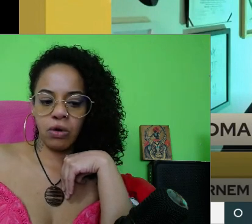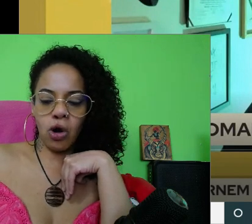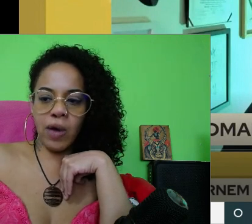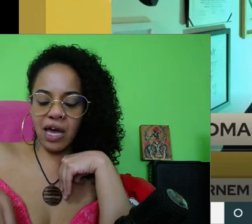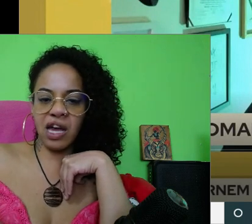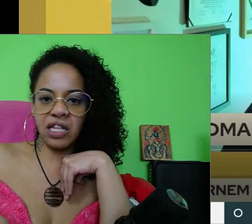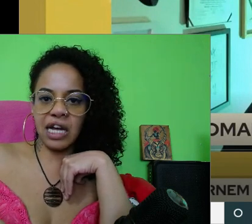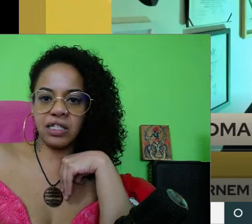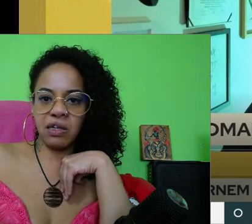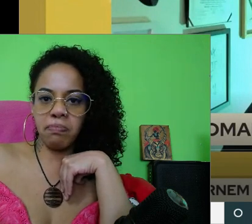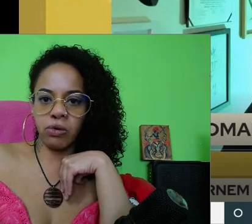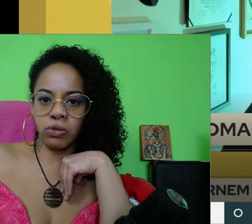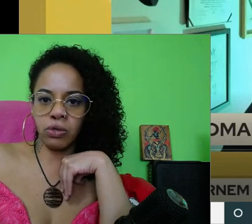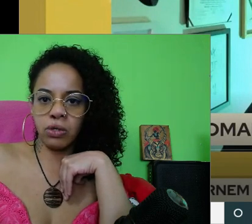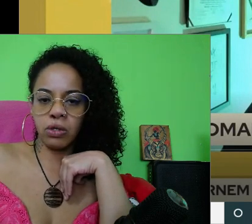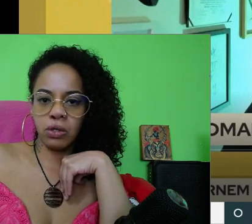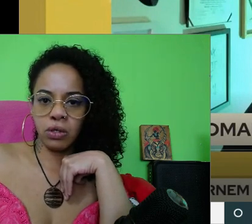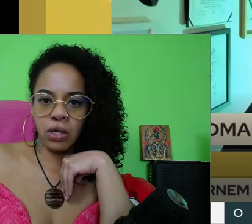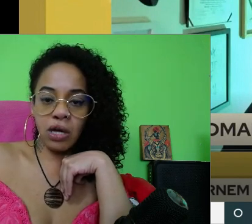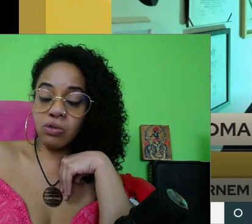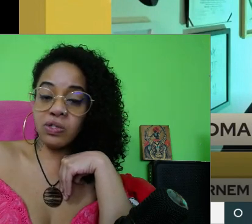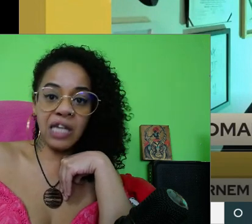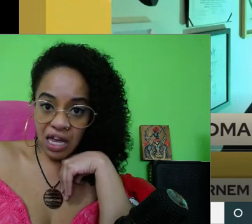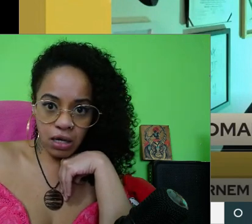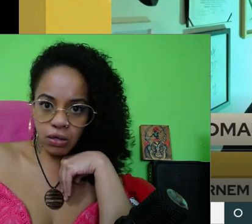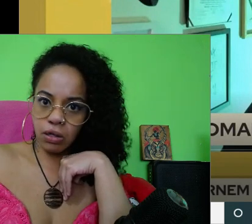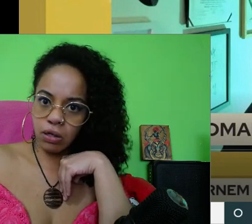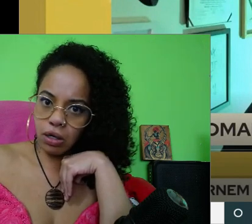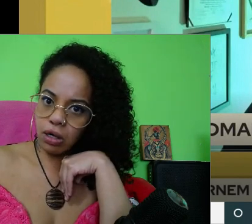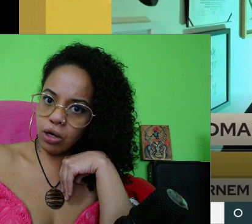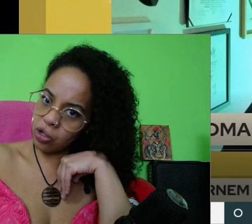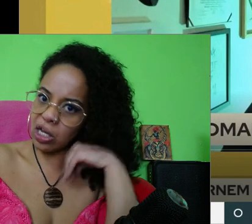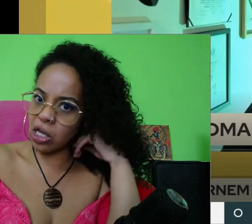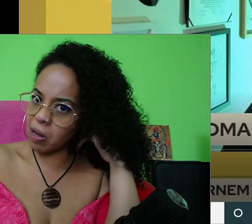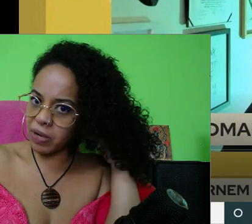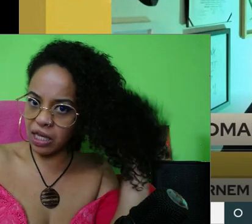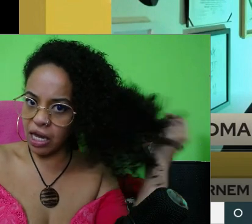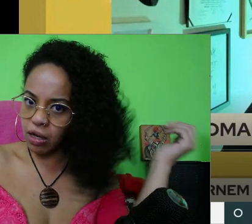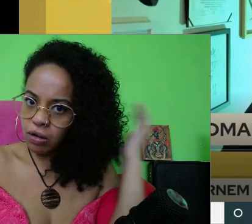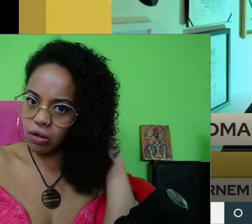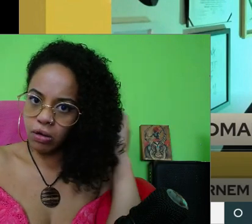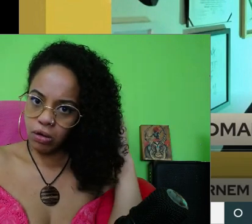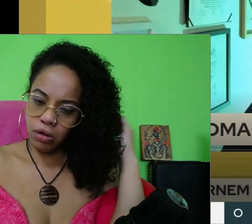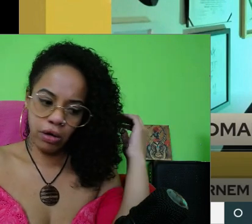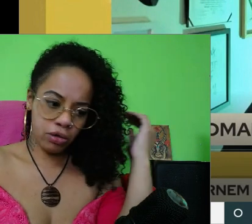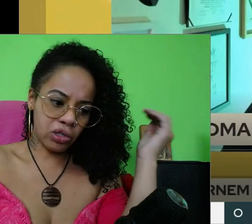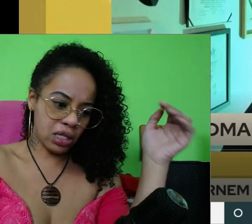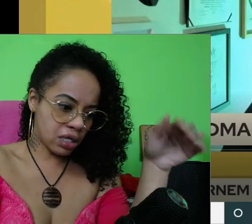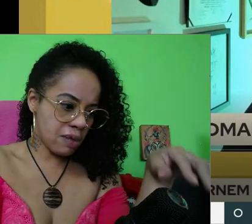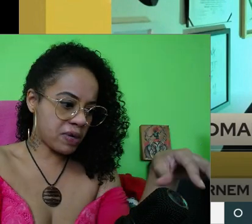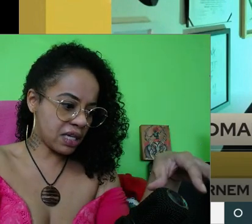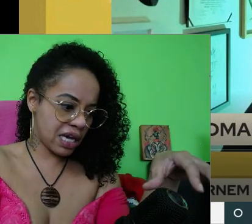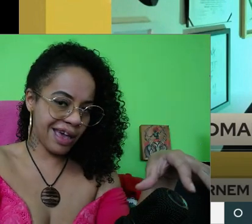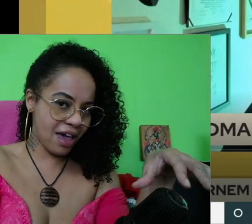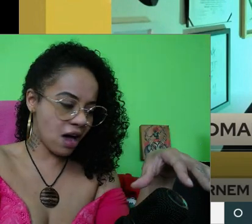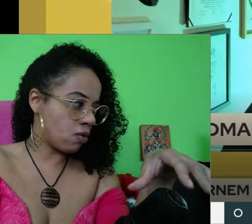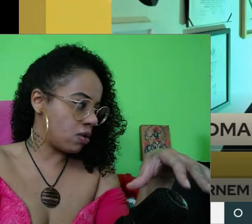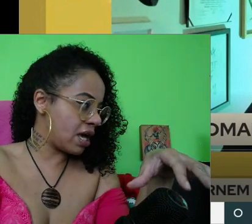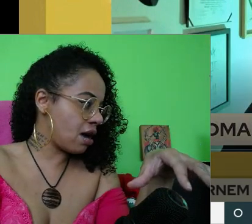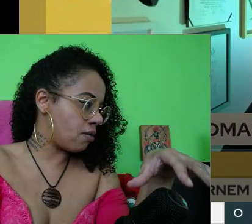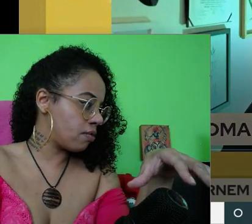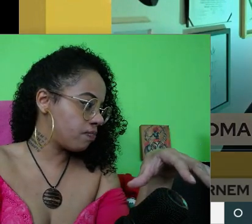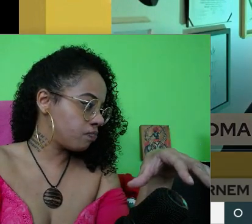ou é a realidade se impondo eu não sei eu tô tentando aprender tô tentando aprender